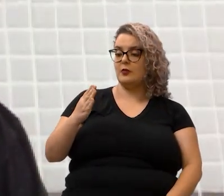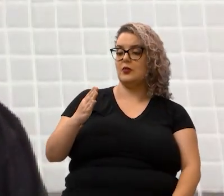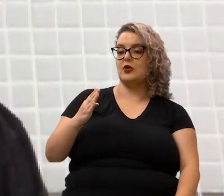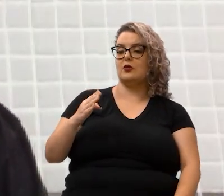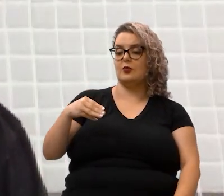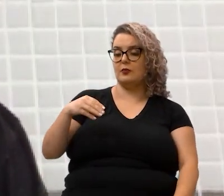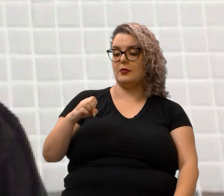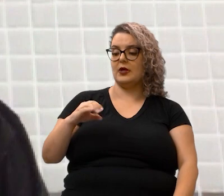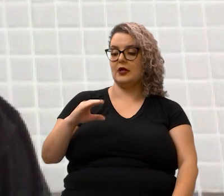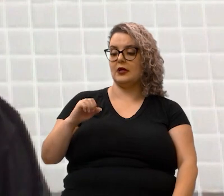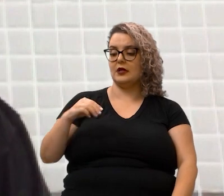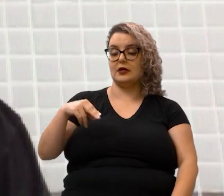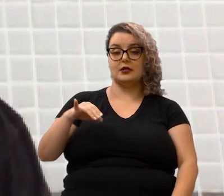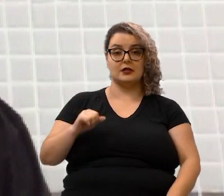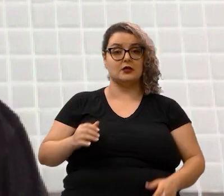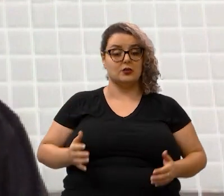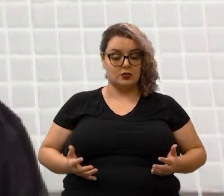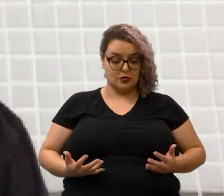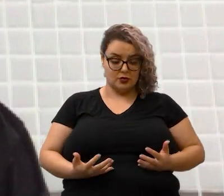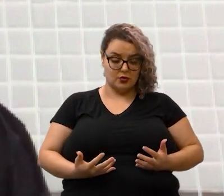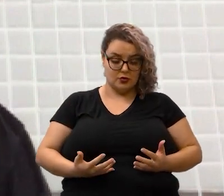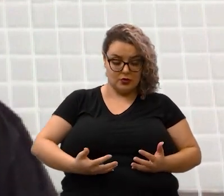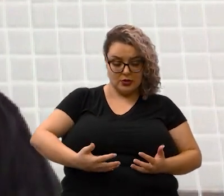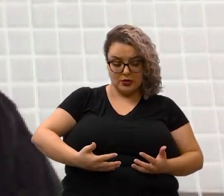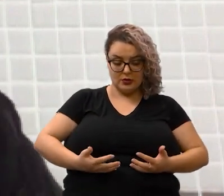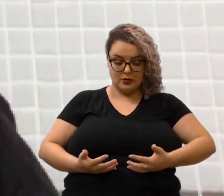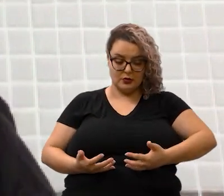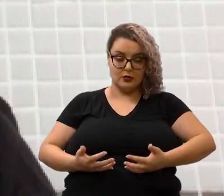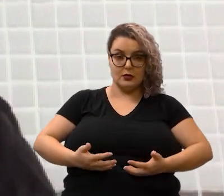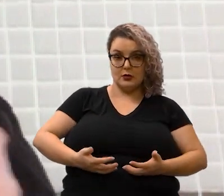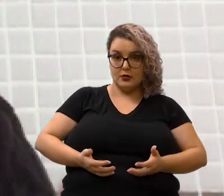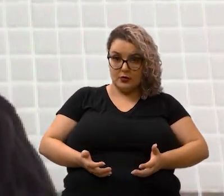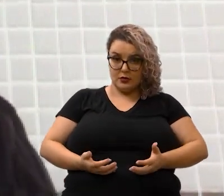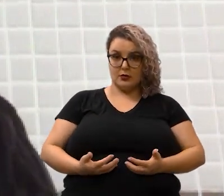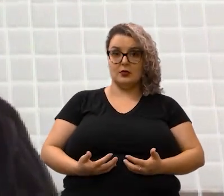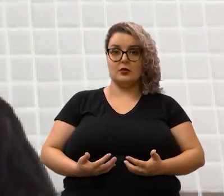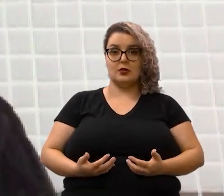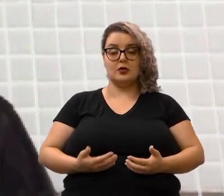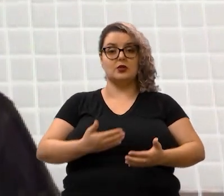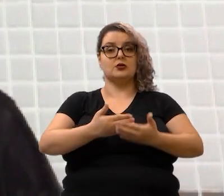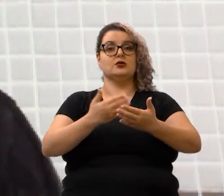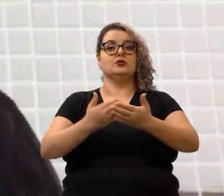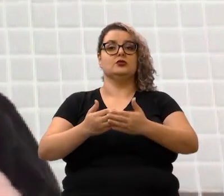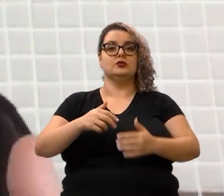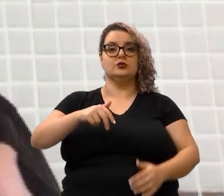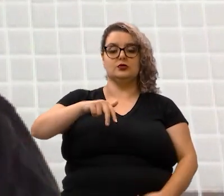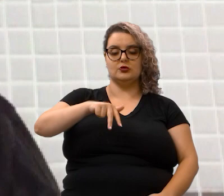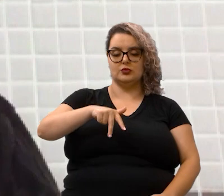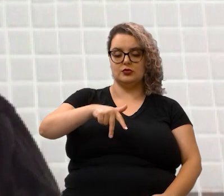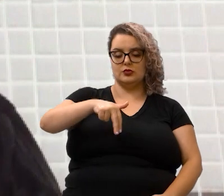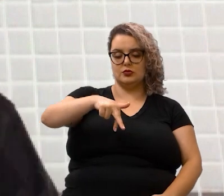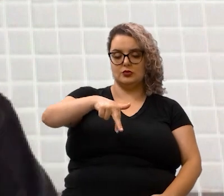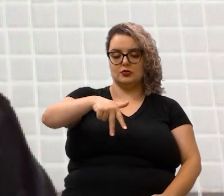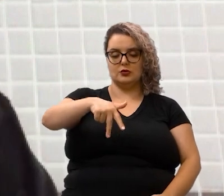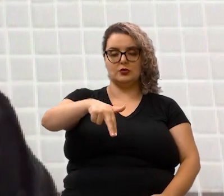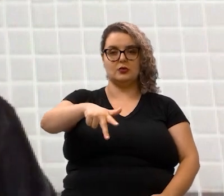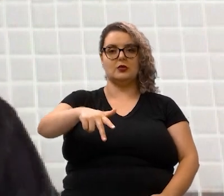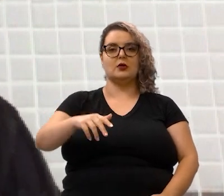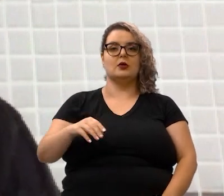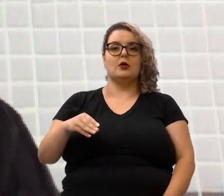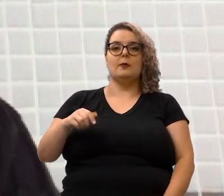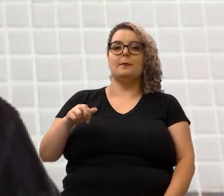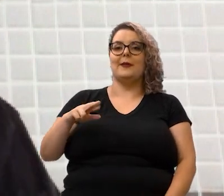biomecânica original do quadril. Inclusive, vários estudos de marcha, né? Você tem, existe uma parte